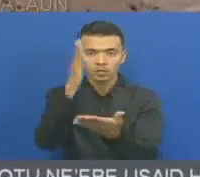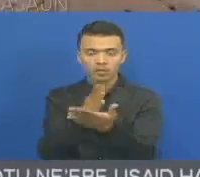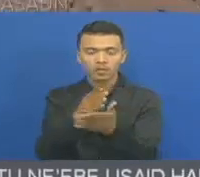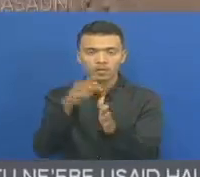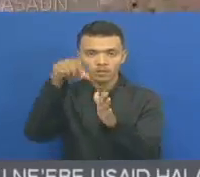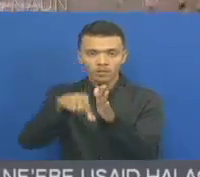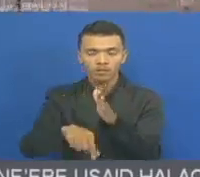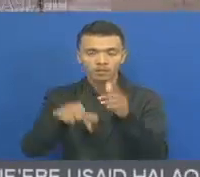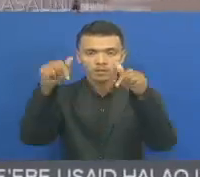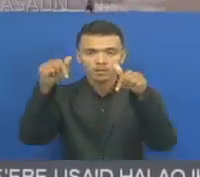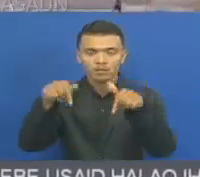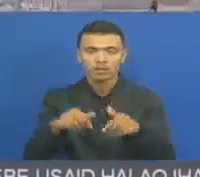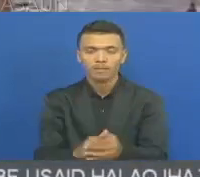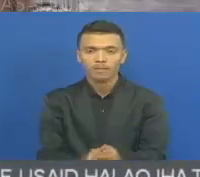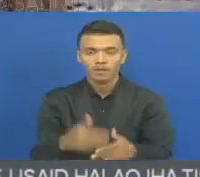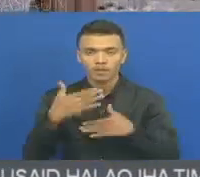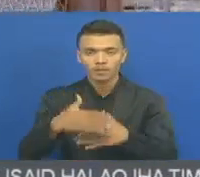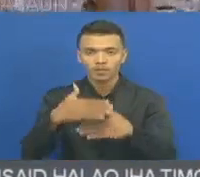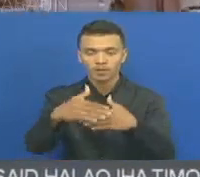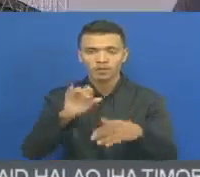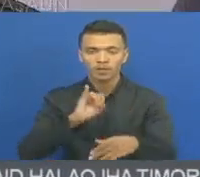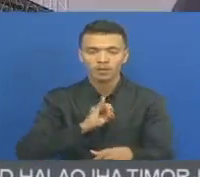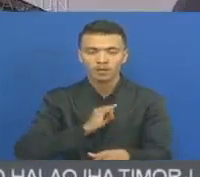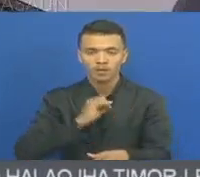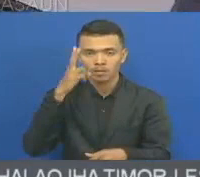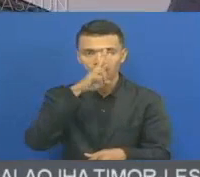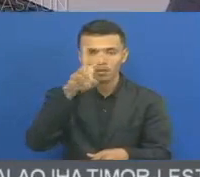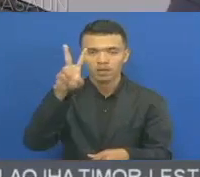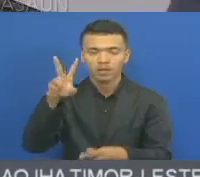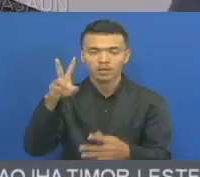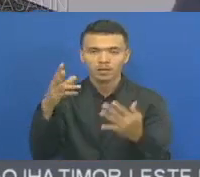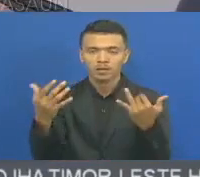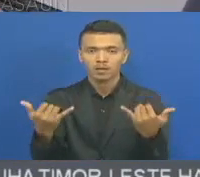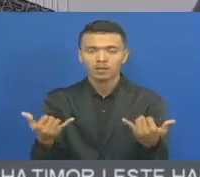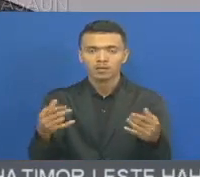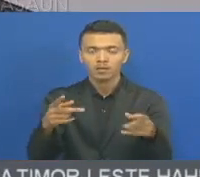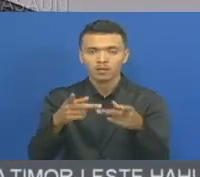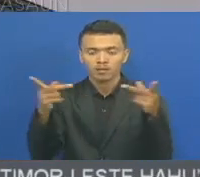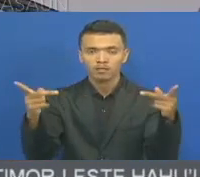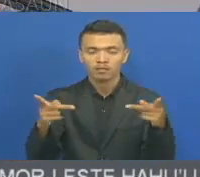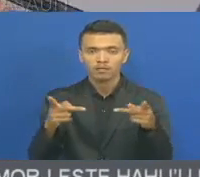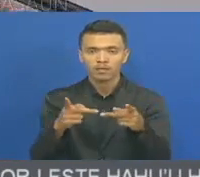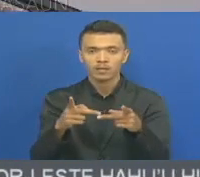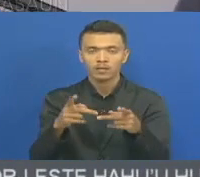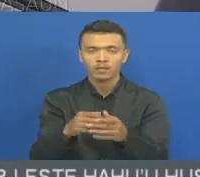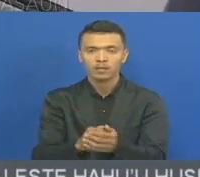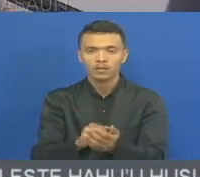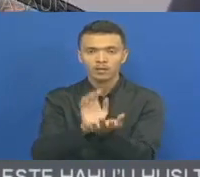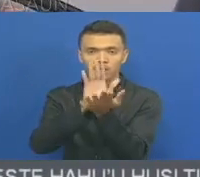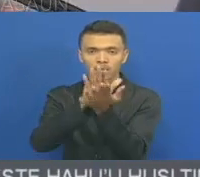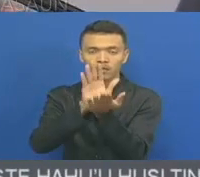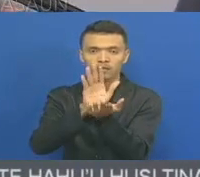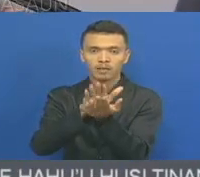ne. Processo se agora ao acompanha cata agora poço ida be La faia que nem e é